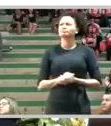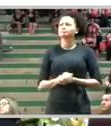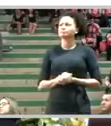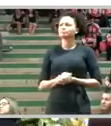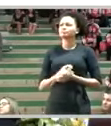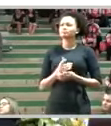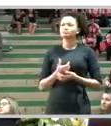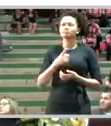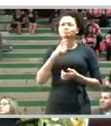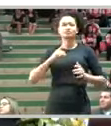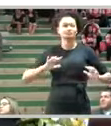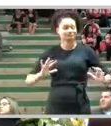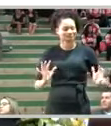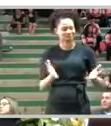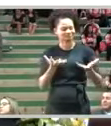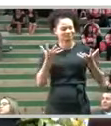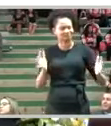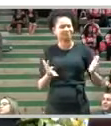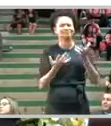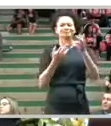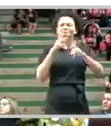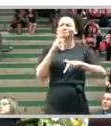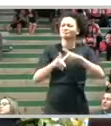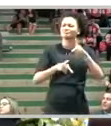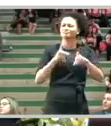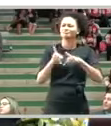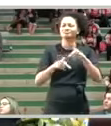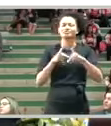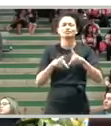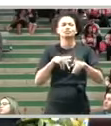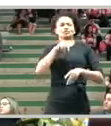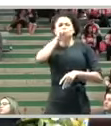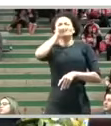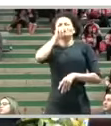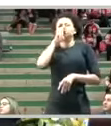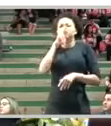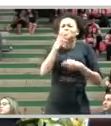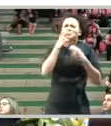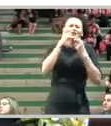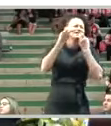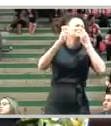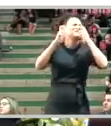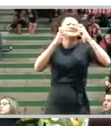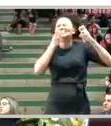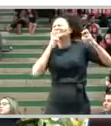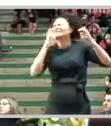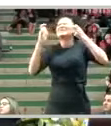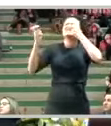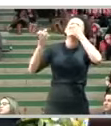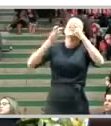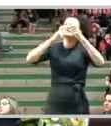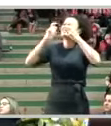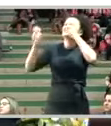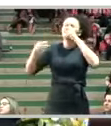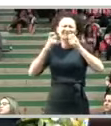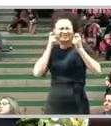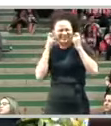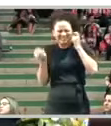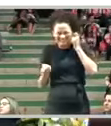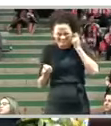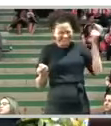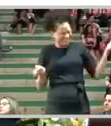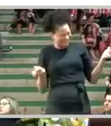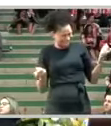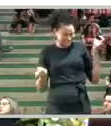Ele estimula o povo, e a Bíblia diz que o povo suspirava e suplicava e orava. O povo vai tirando brinco, o povo vai